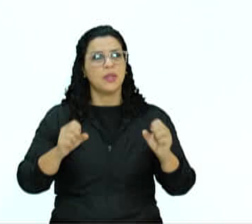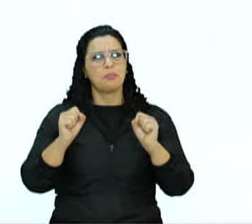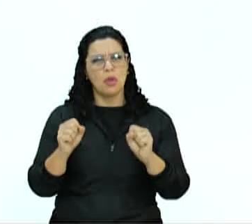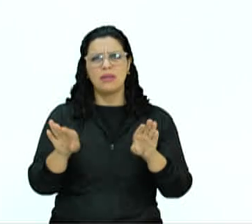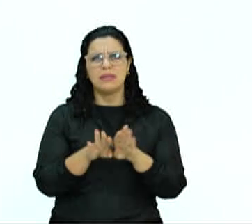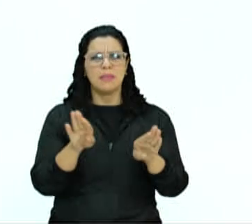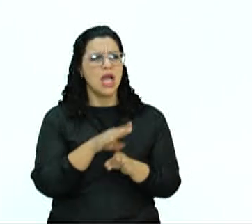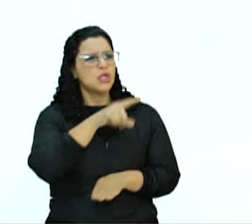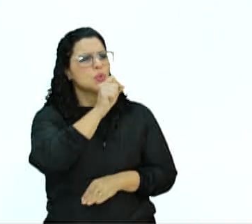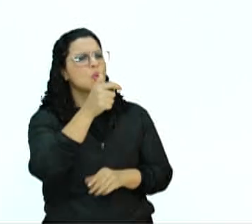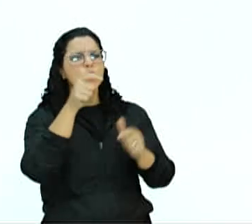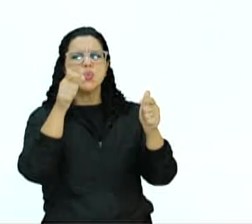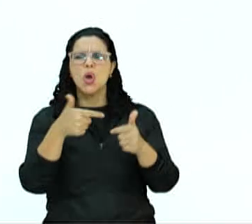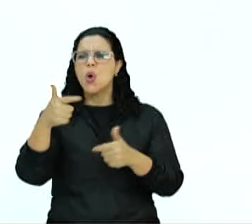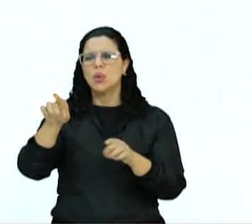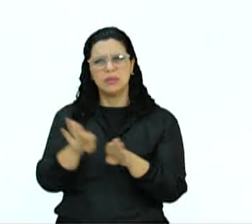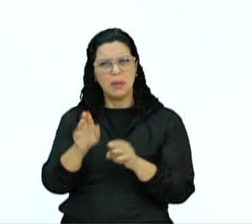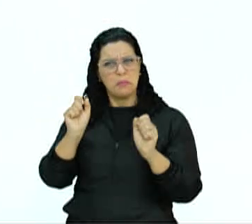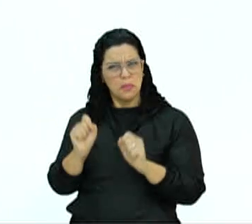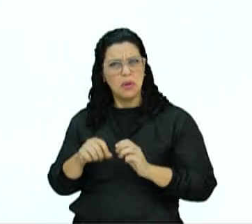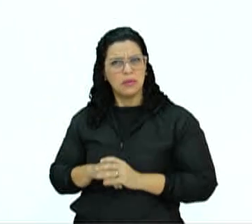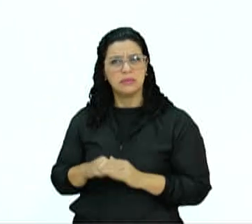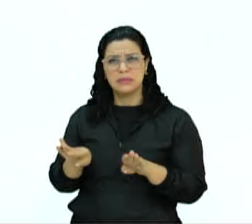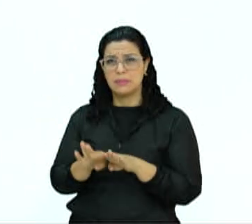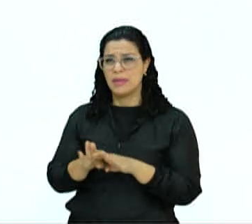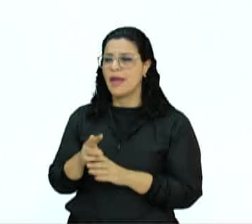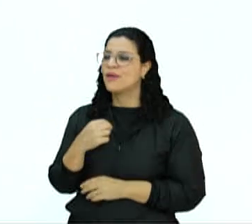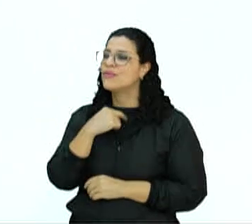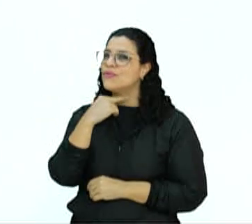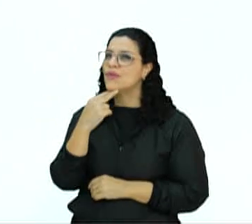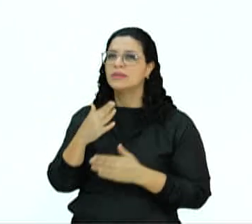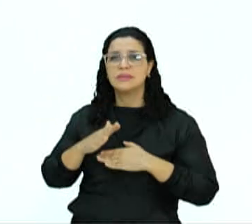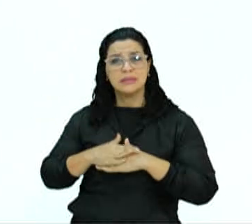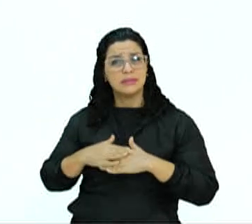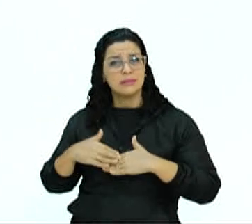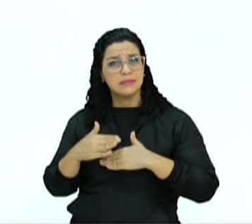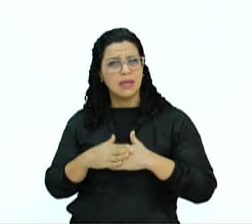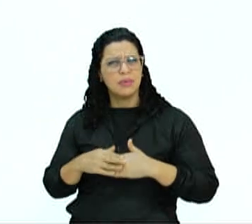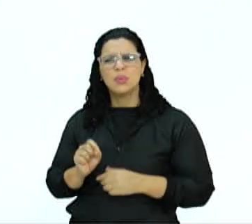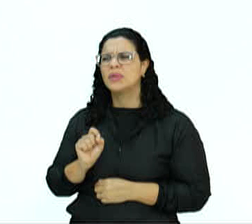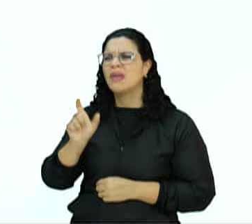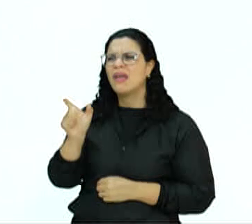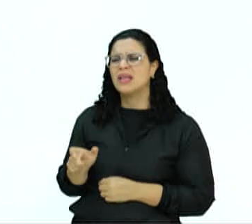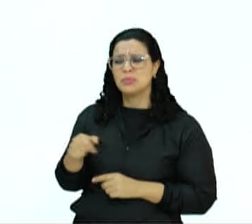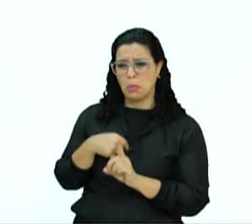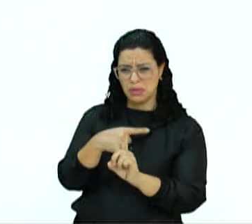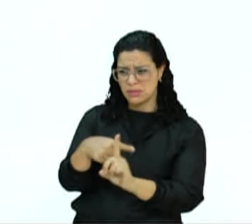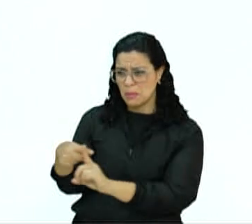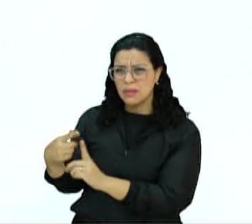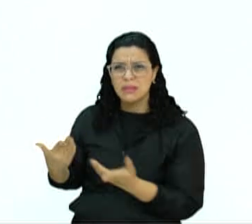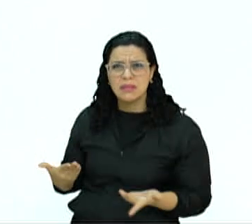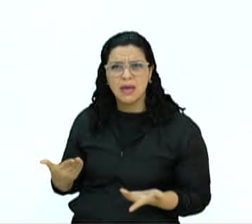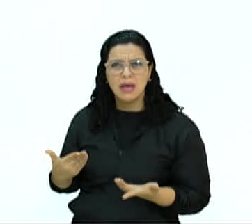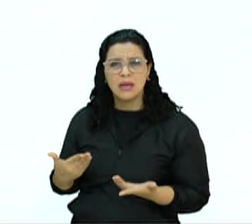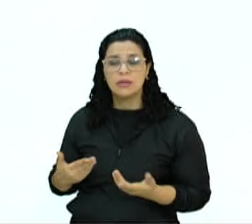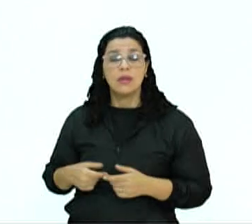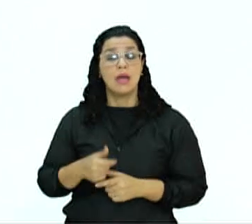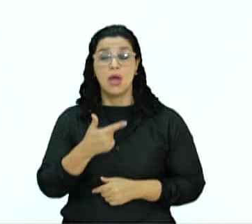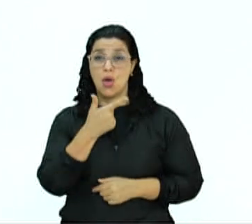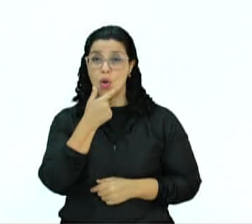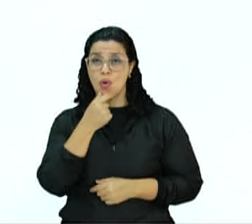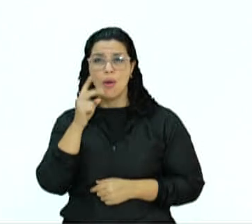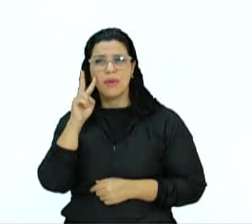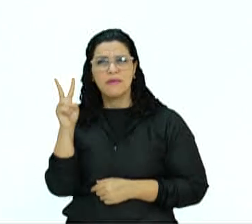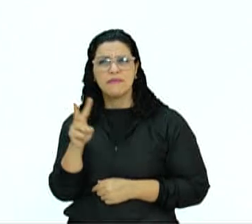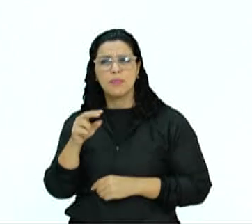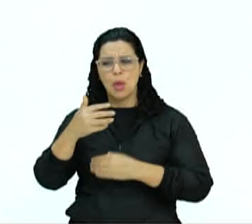Podia ter escolhido um outro lugar, não? Abrandara a voz. E que é isso aí? Um cemitério? Ele voltou-se para o